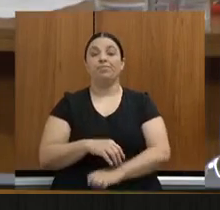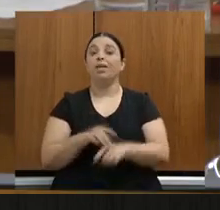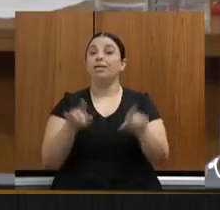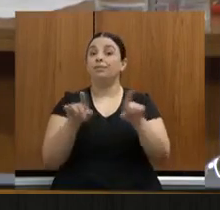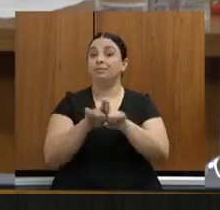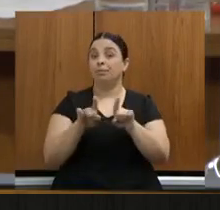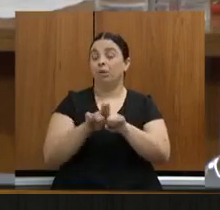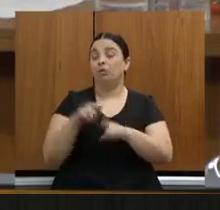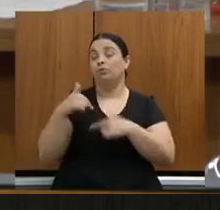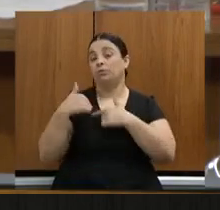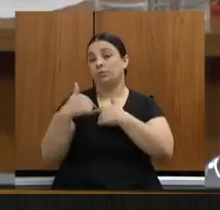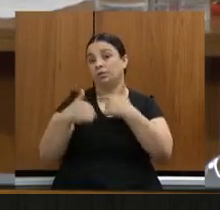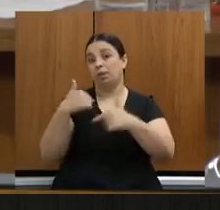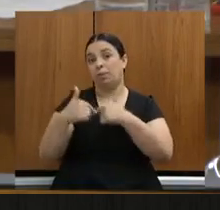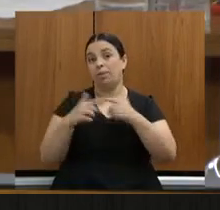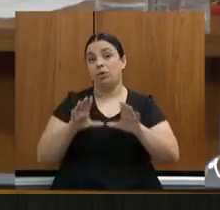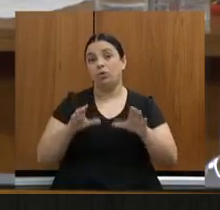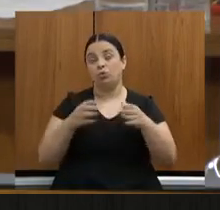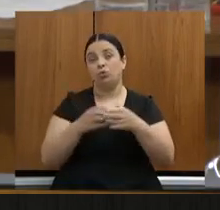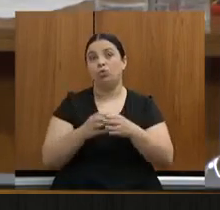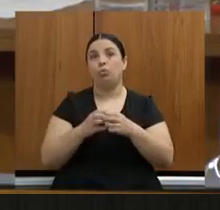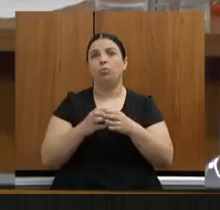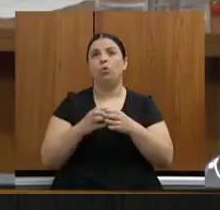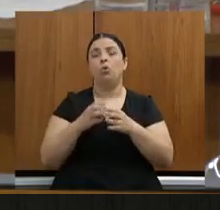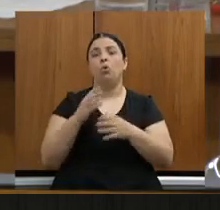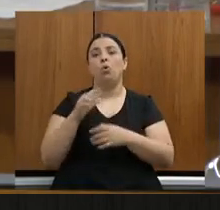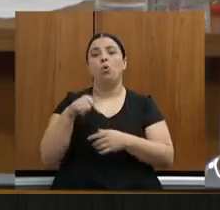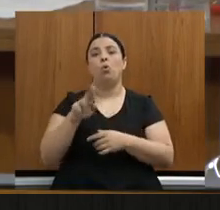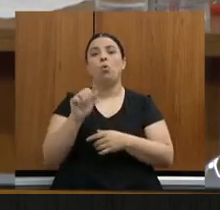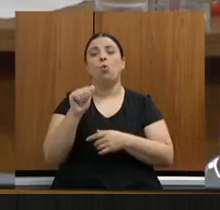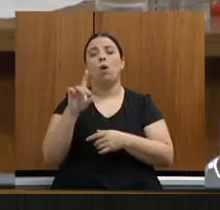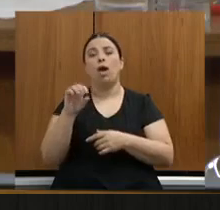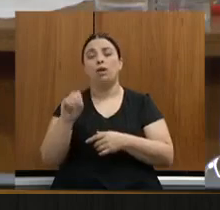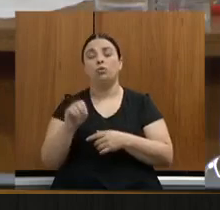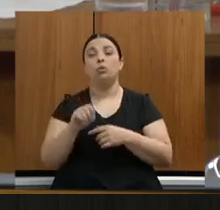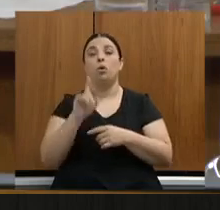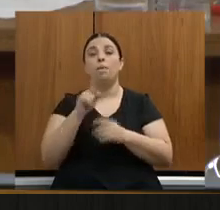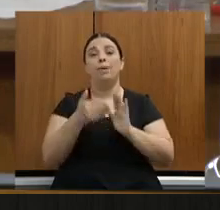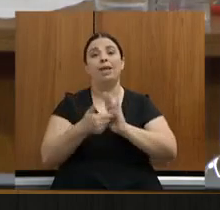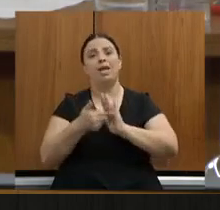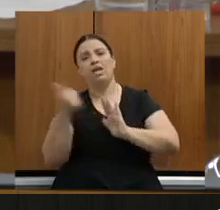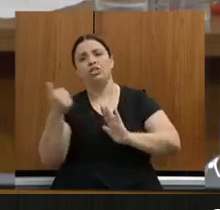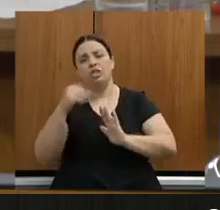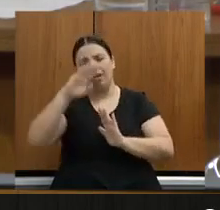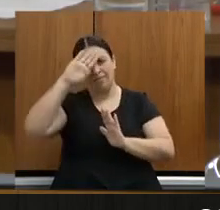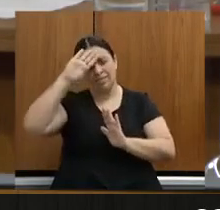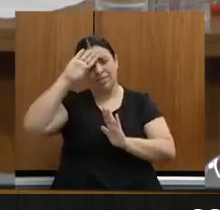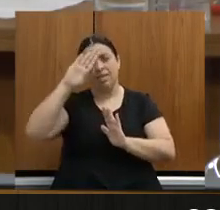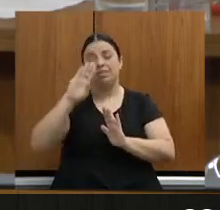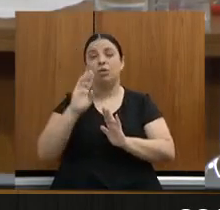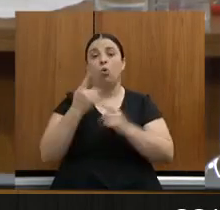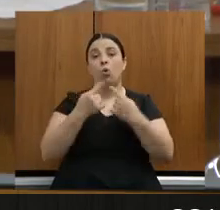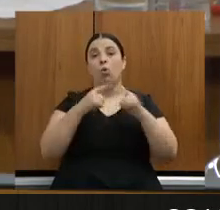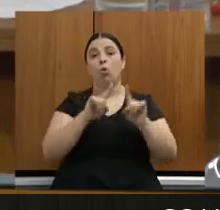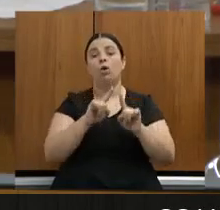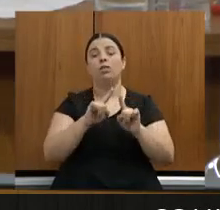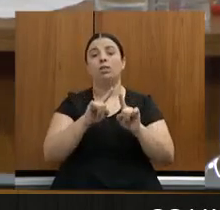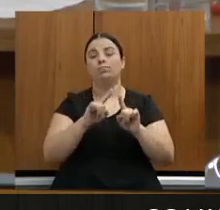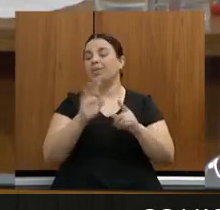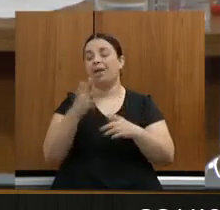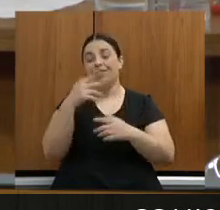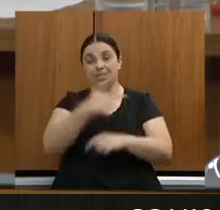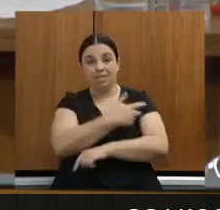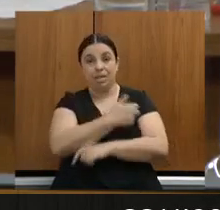os nossos trabalhos no grupo 4 para retirada da vacinação contra febre aftosa foi realizada a 3ª reunião